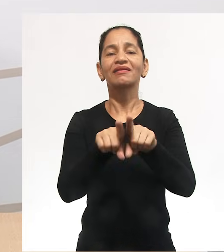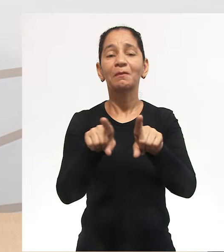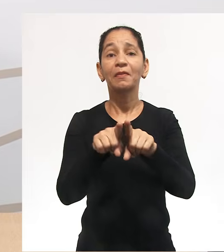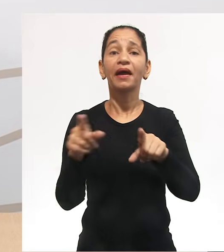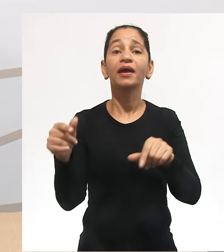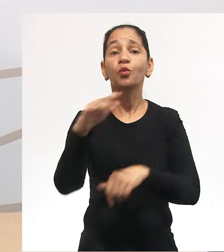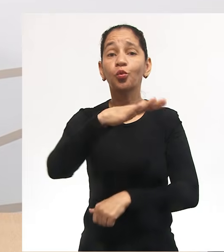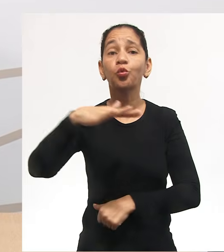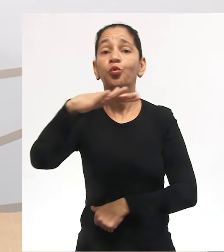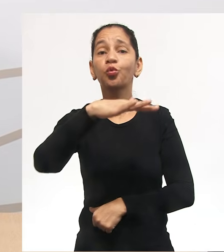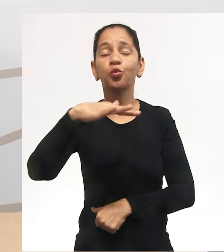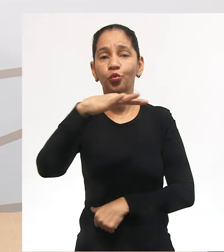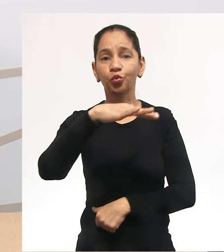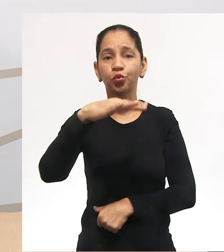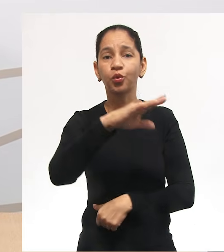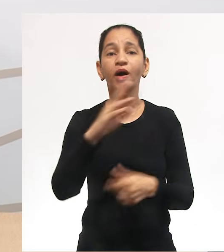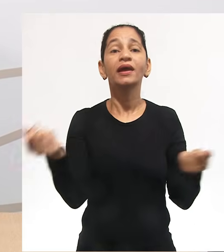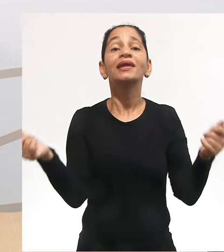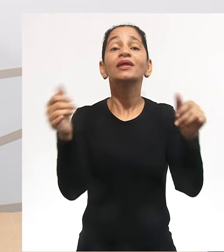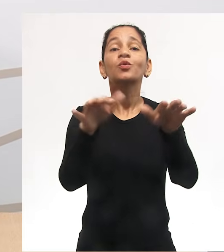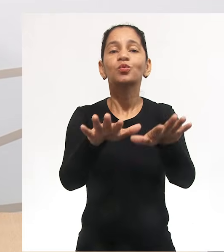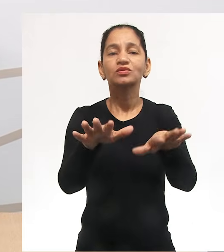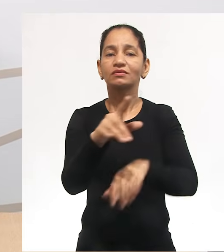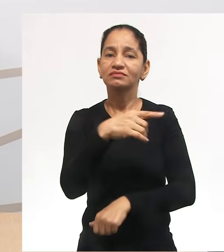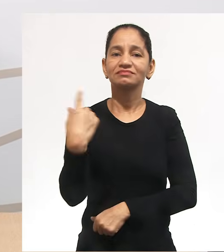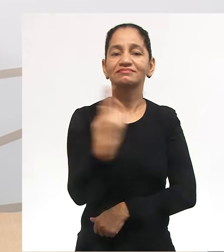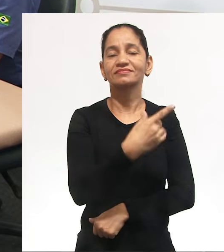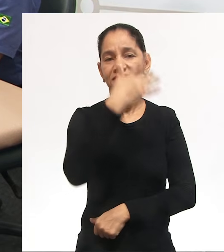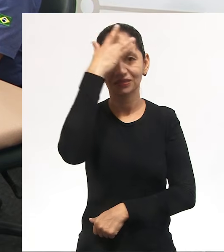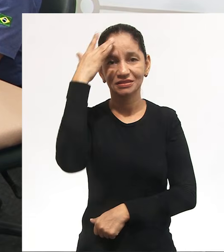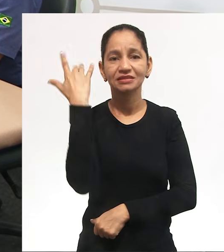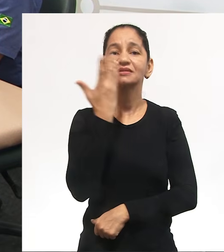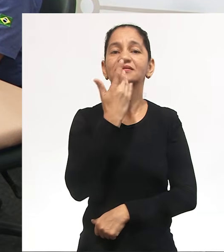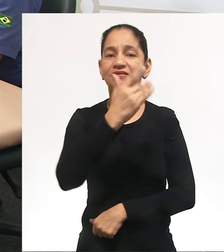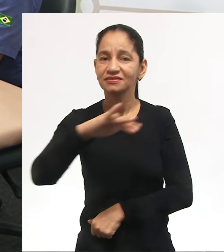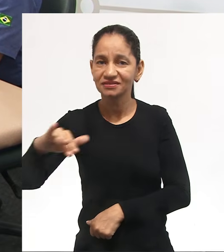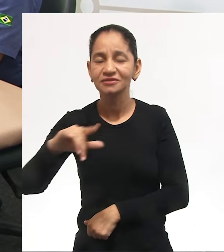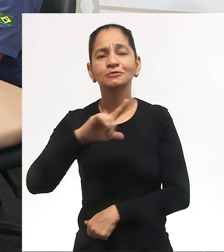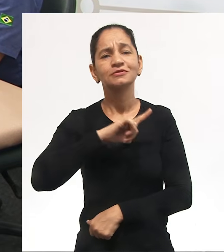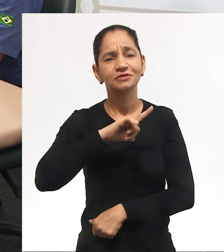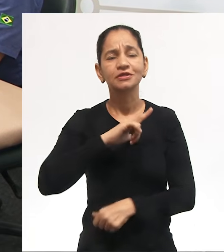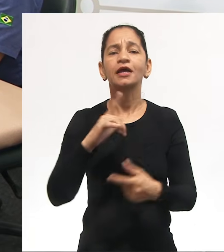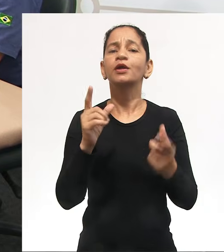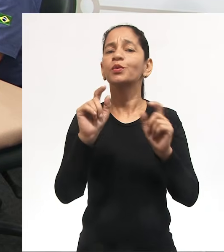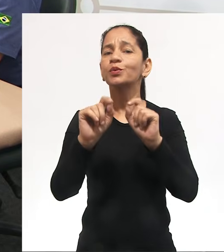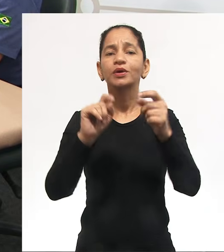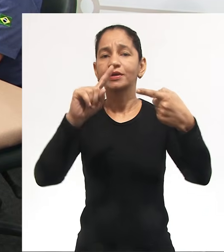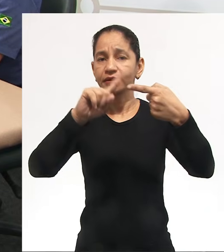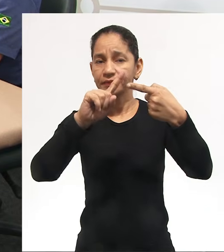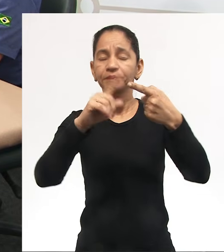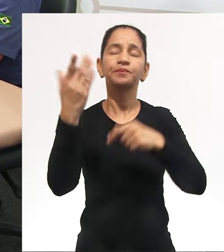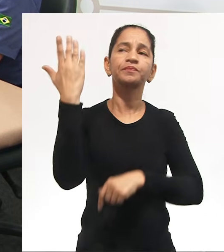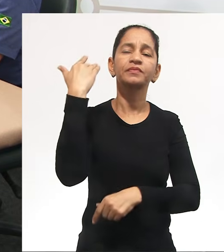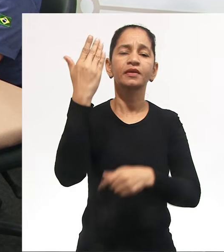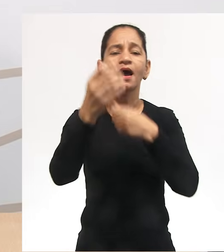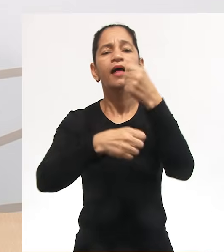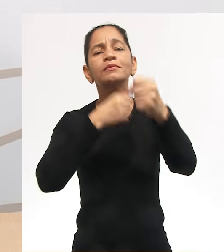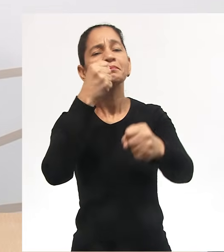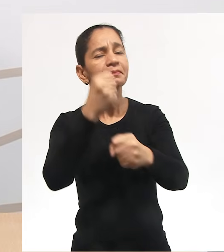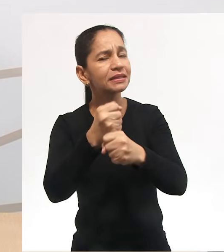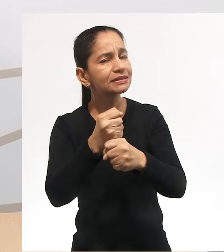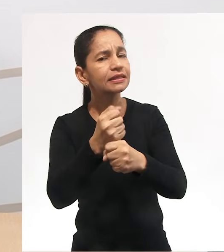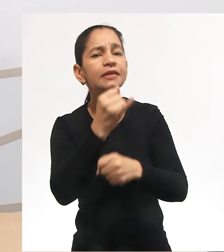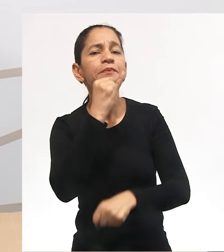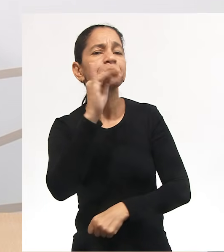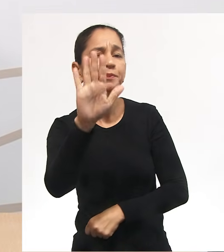retratava a questão local, é a questão da inclusão, né, das crianças, né? Porque nós temos ali, o ano